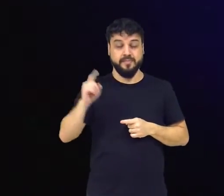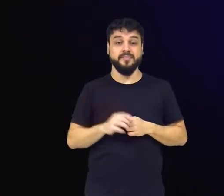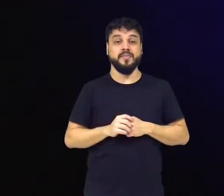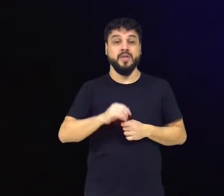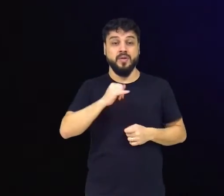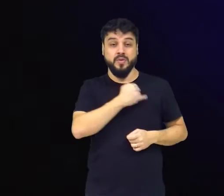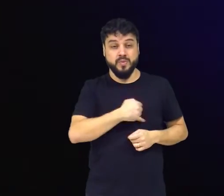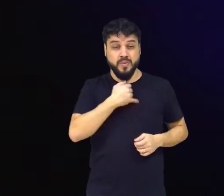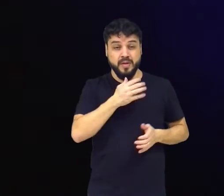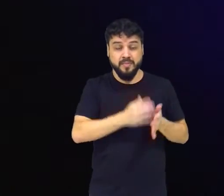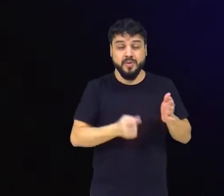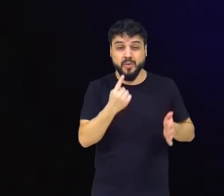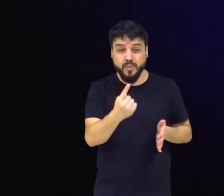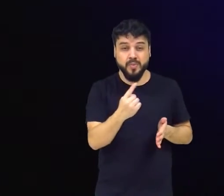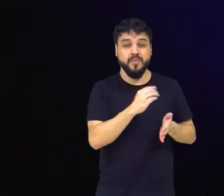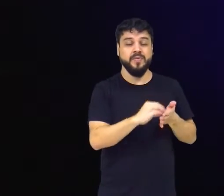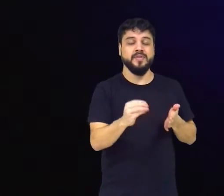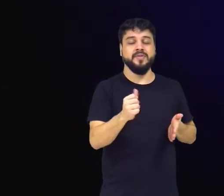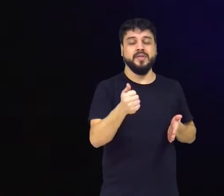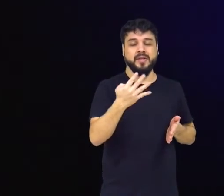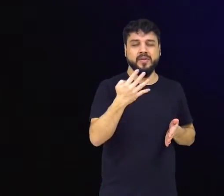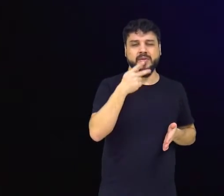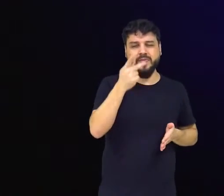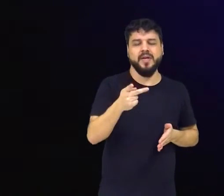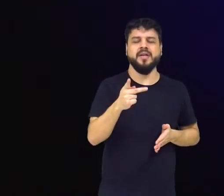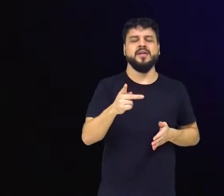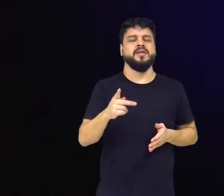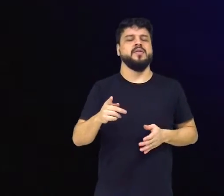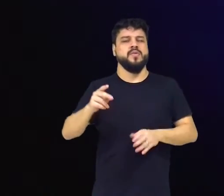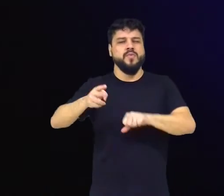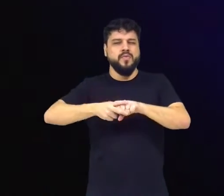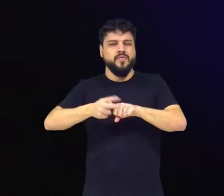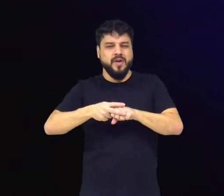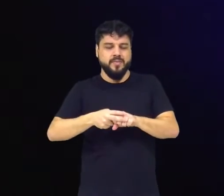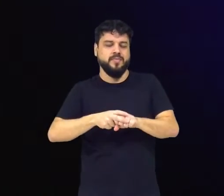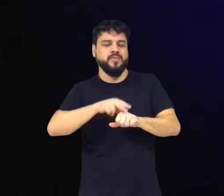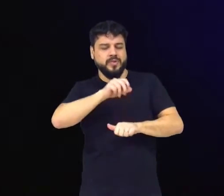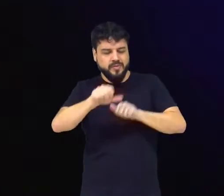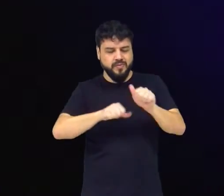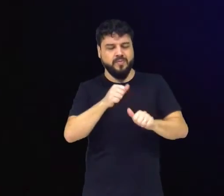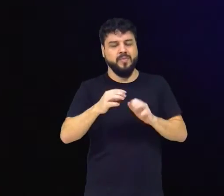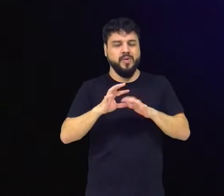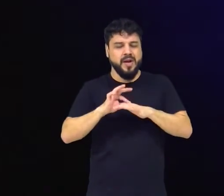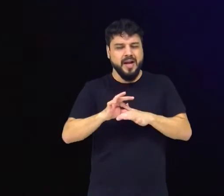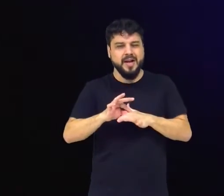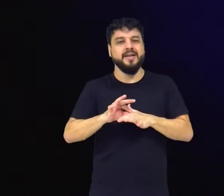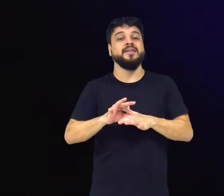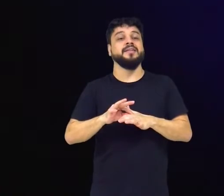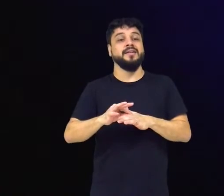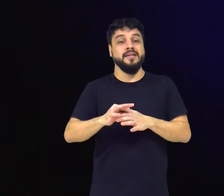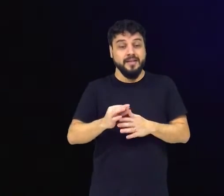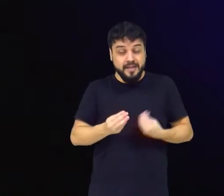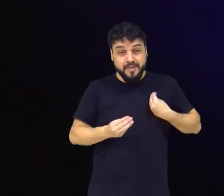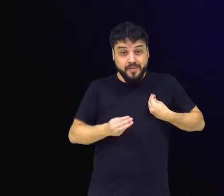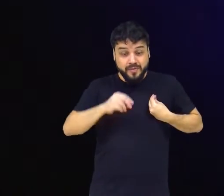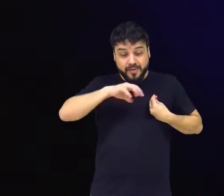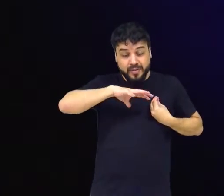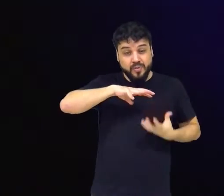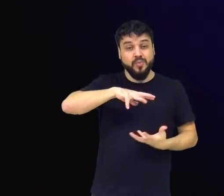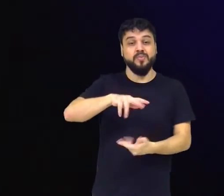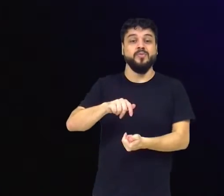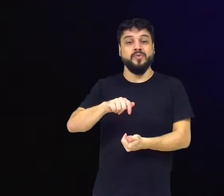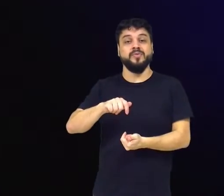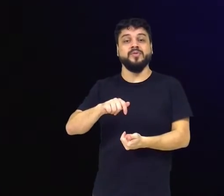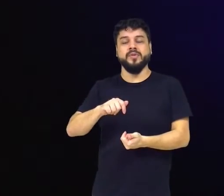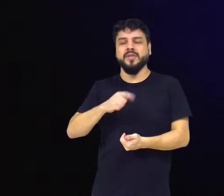Senhor diz assim: o Verbo se fez carne e habitou entre nós, e vimos a sua glória como a glória do unigênito do Pai, cheio de graça e